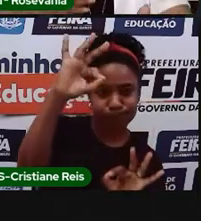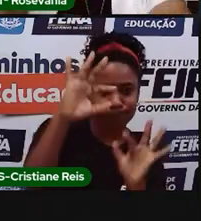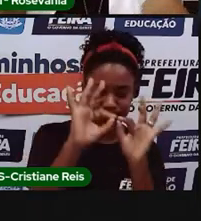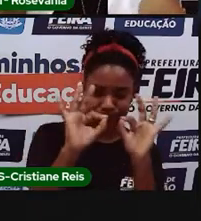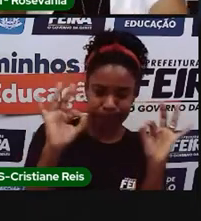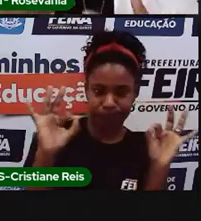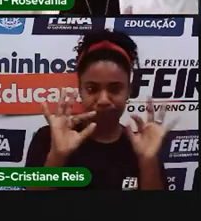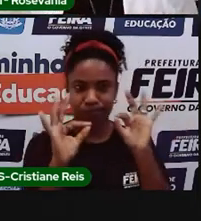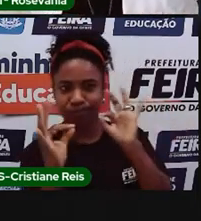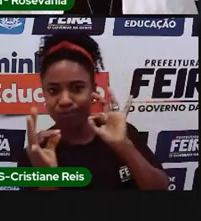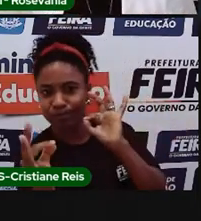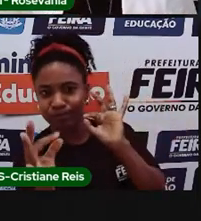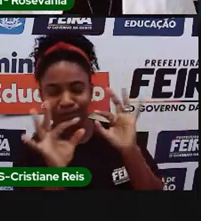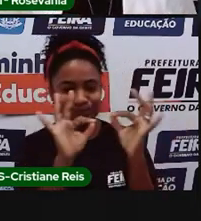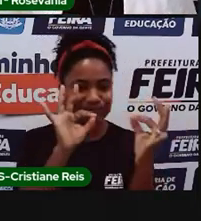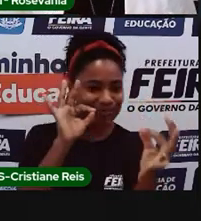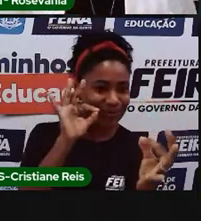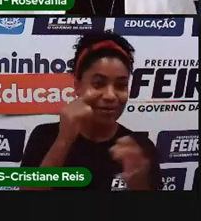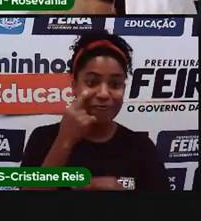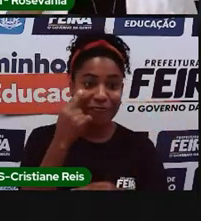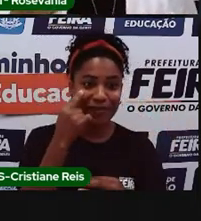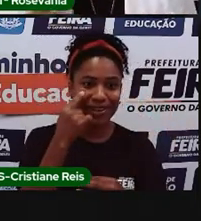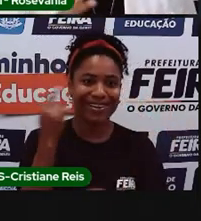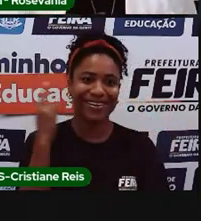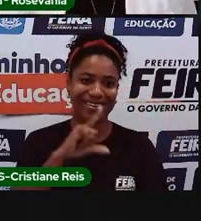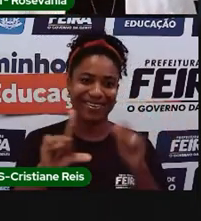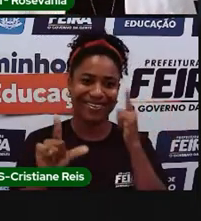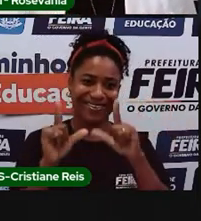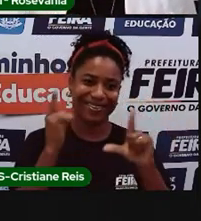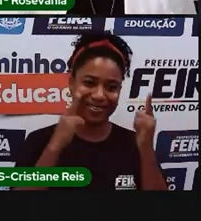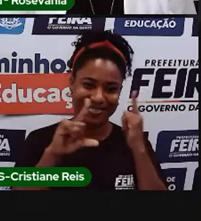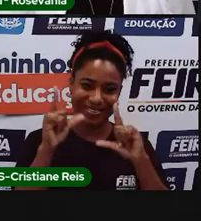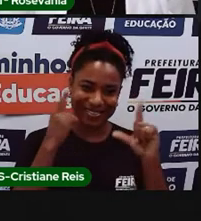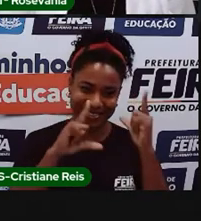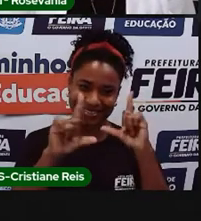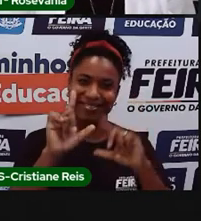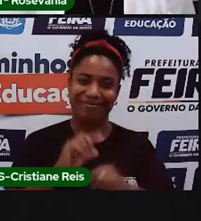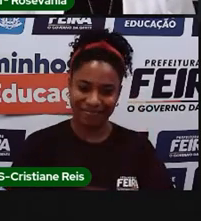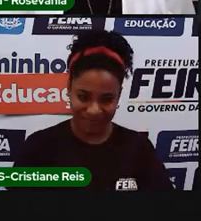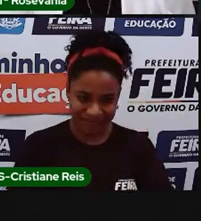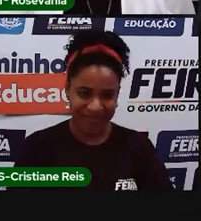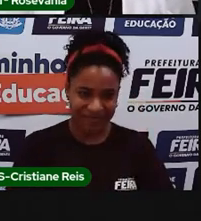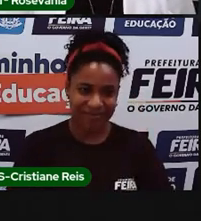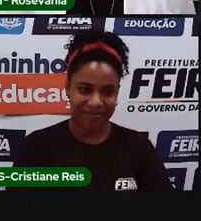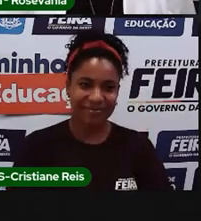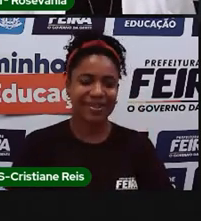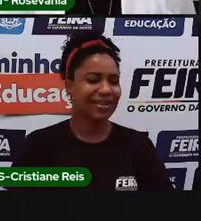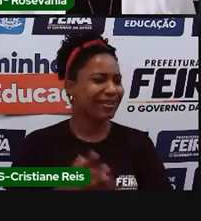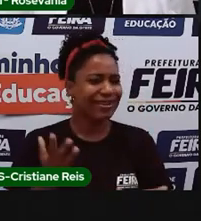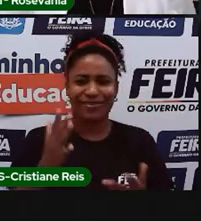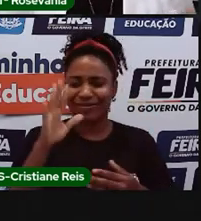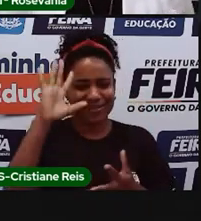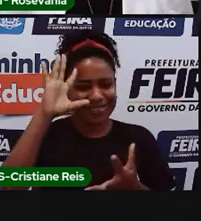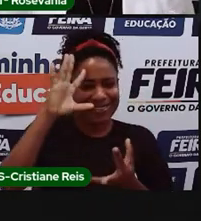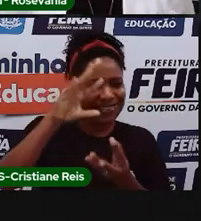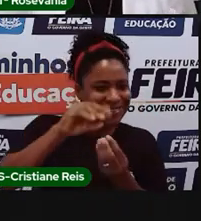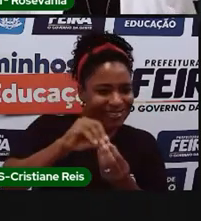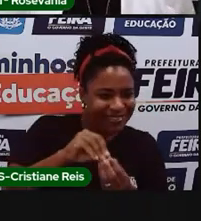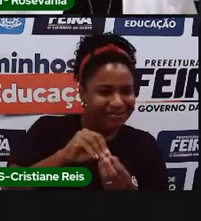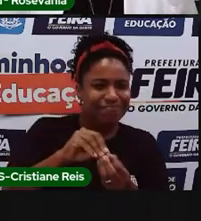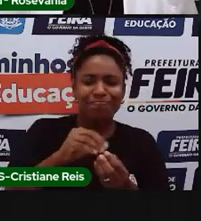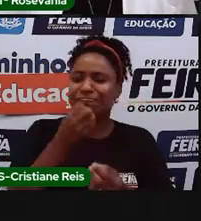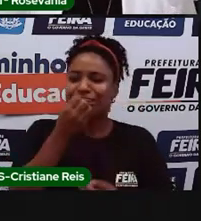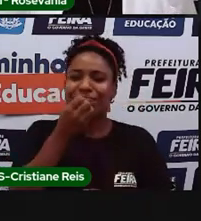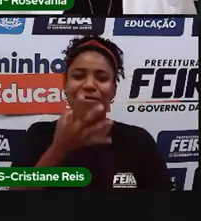e têm profundidade. Então, é tranquilo, né, vocês entenderem maquete, porque é uma coisa que vocês cobram